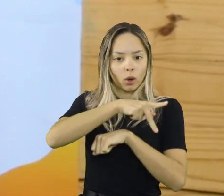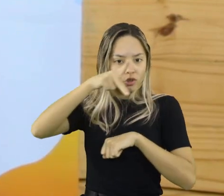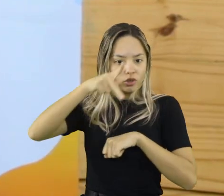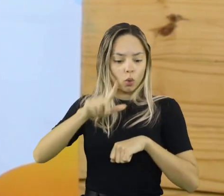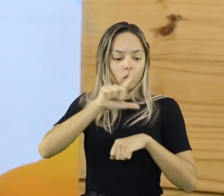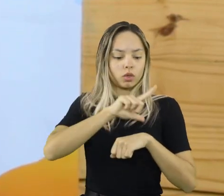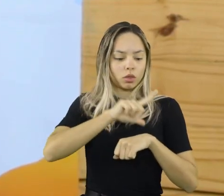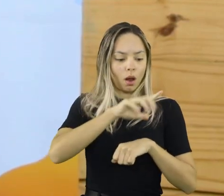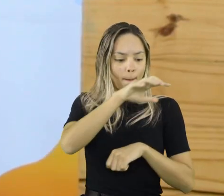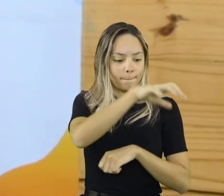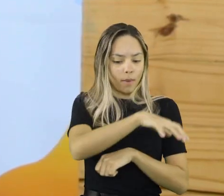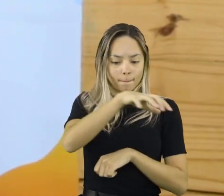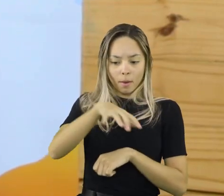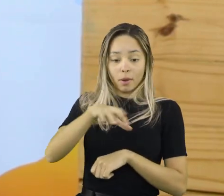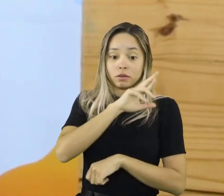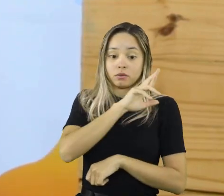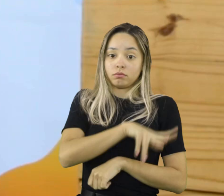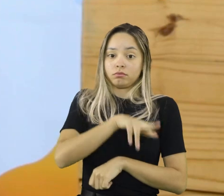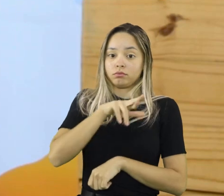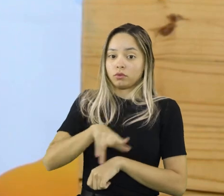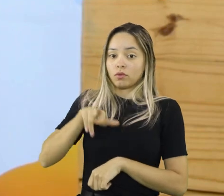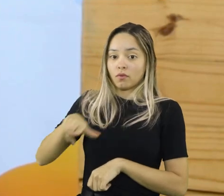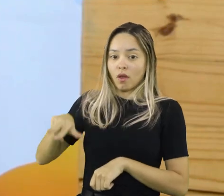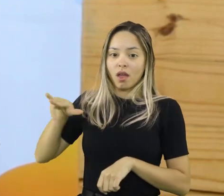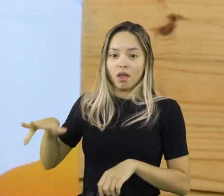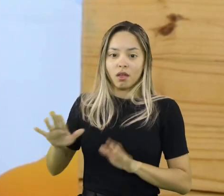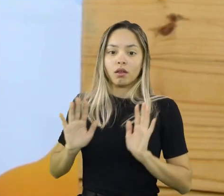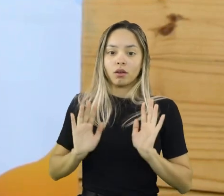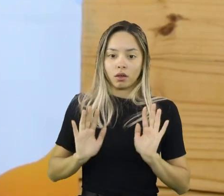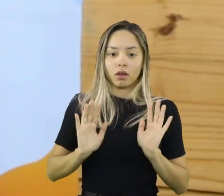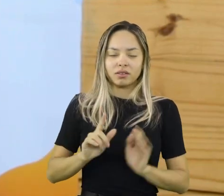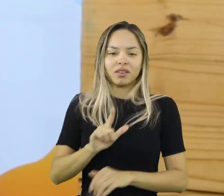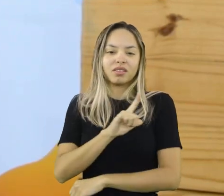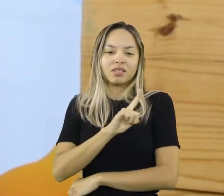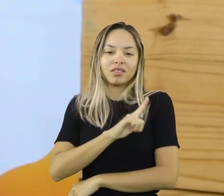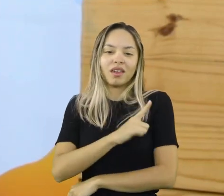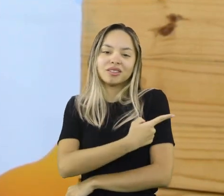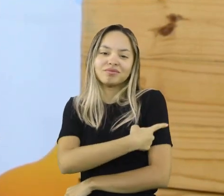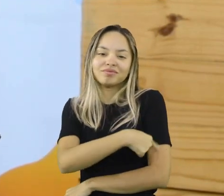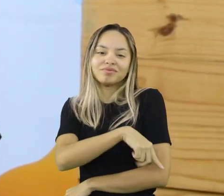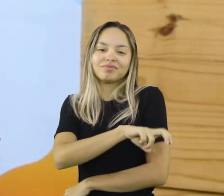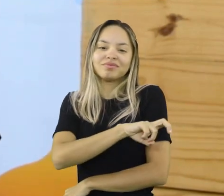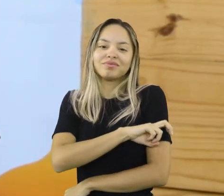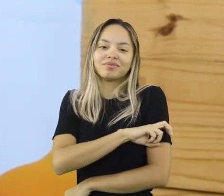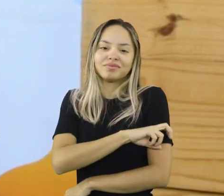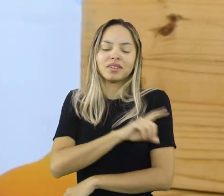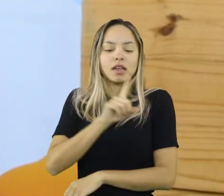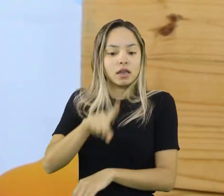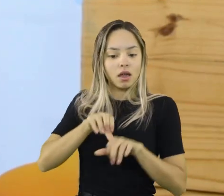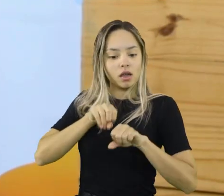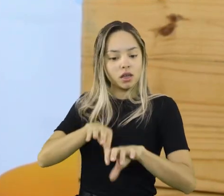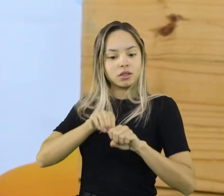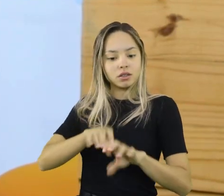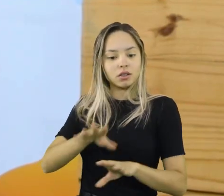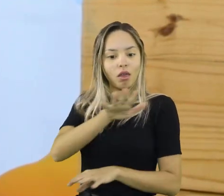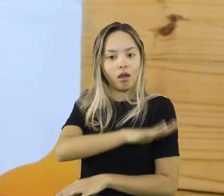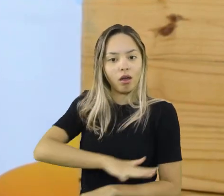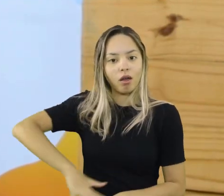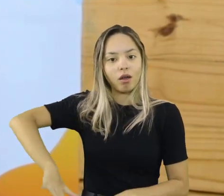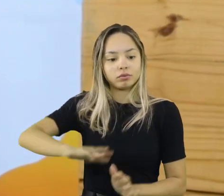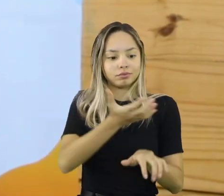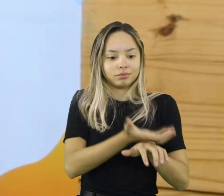sua disciplina, diferente do que a gente vê nos anos iniciais, quando a gente tem a figura do professor que atua ali como